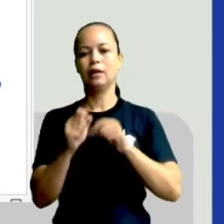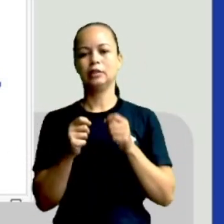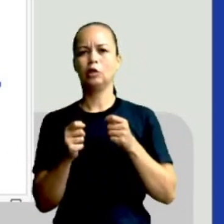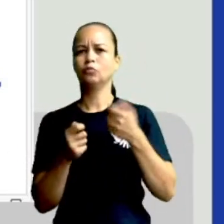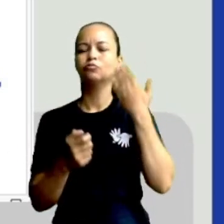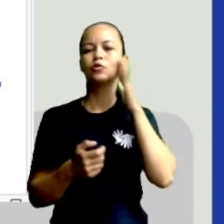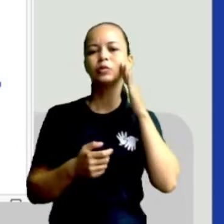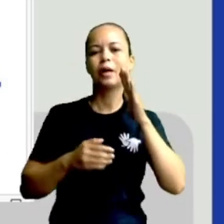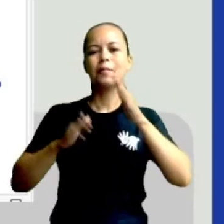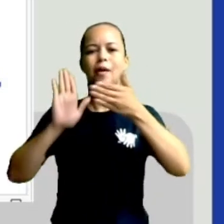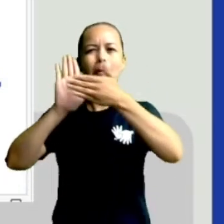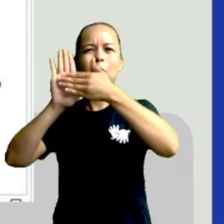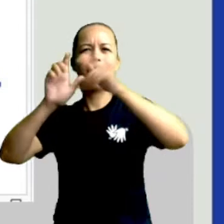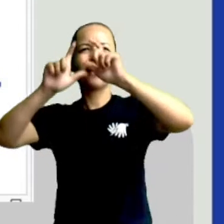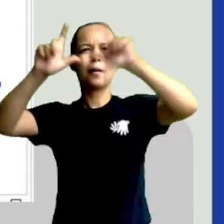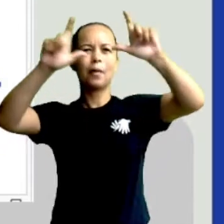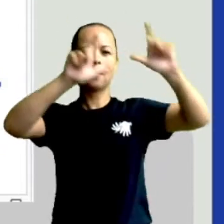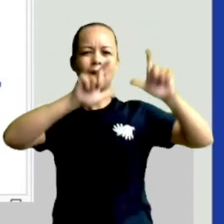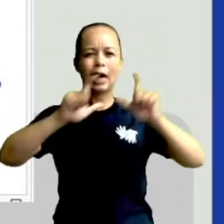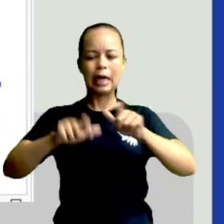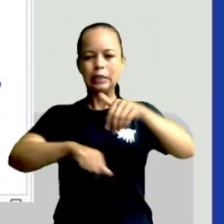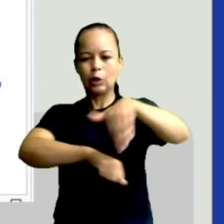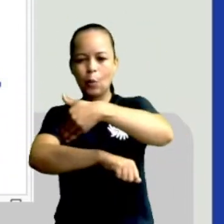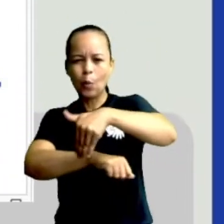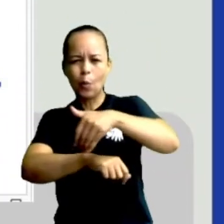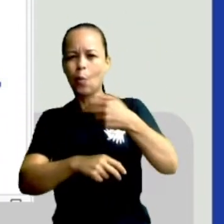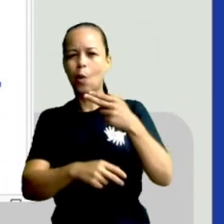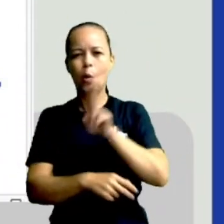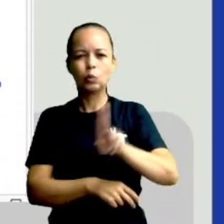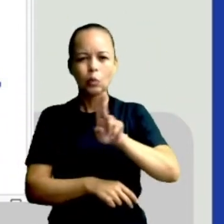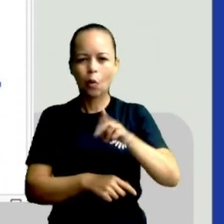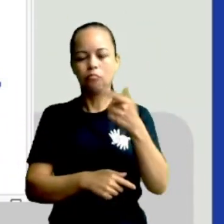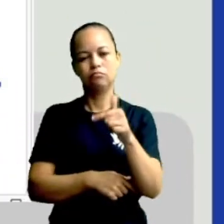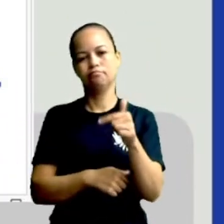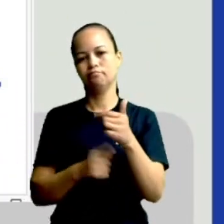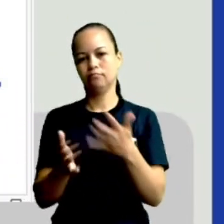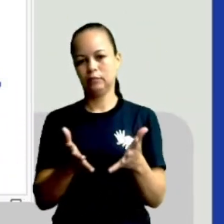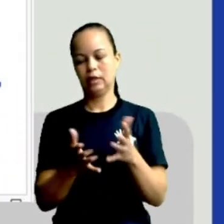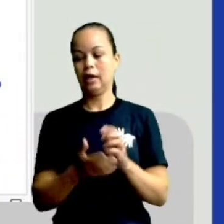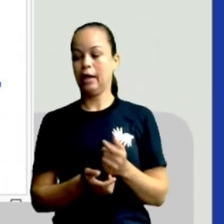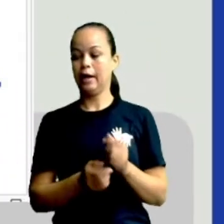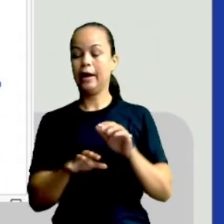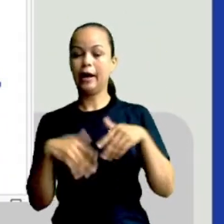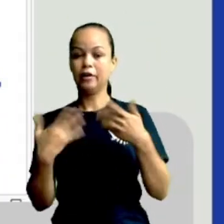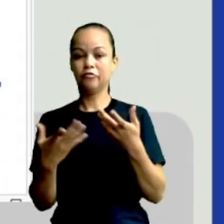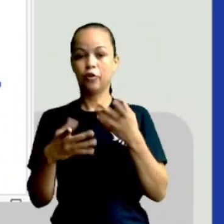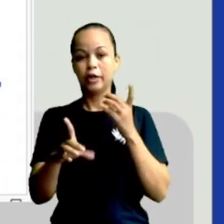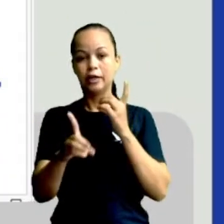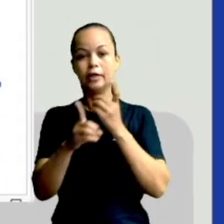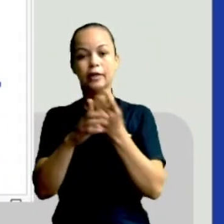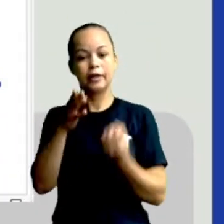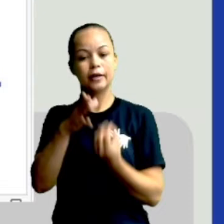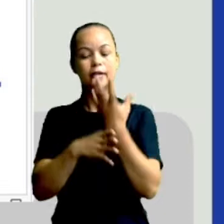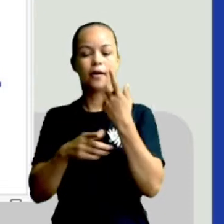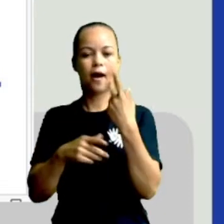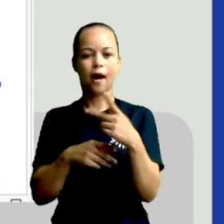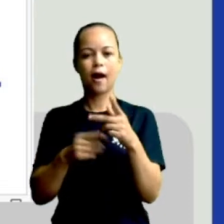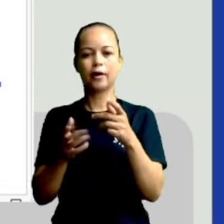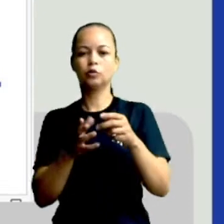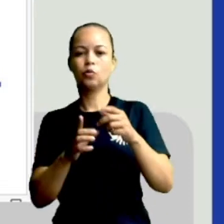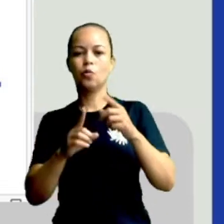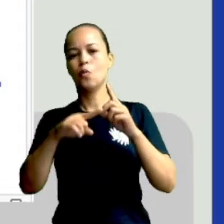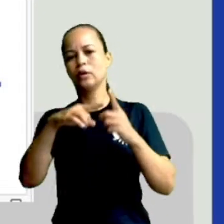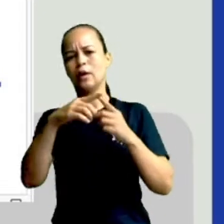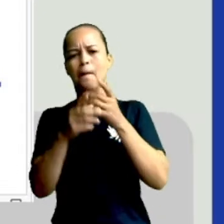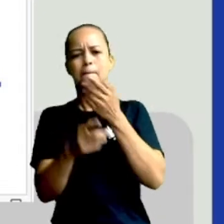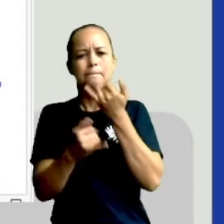placa, não havia endereço. E assim foi criada a rosa dos ventos, que parece uma estrela. E em suas pontas encontramos as